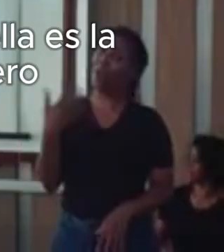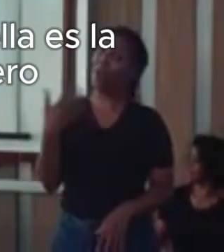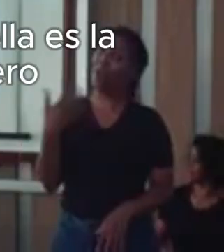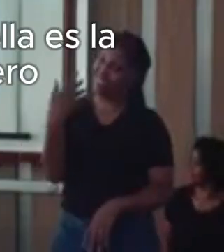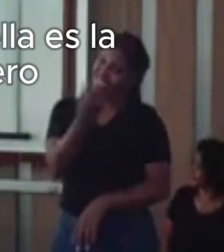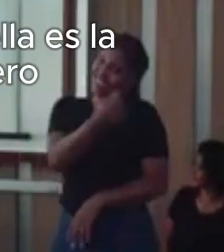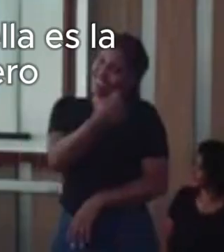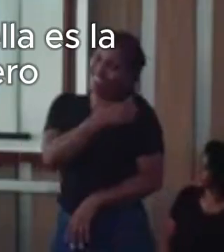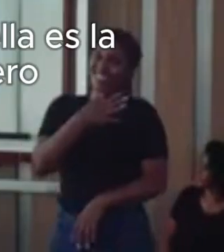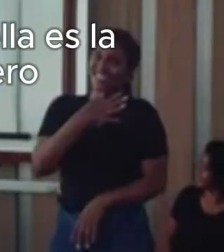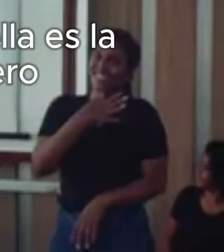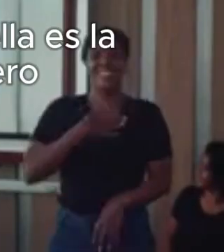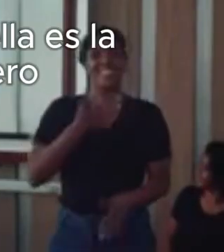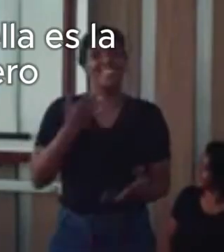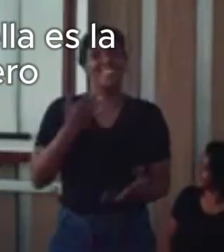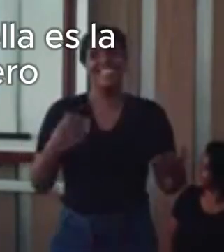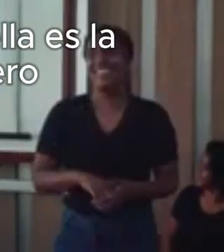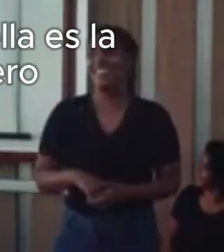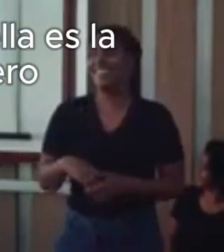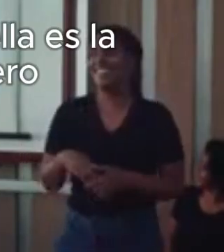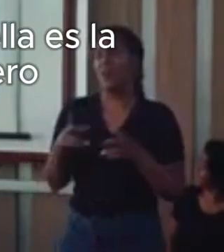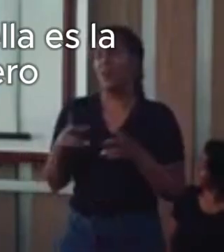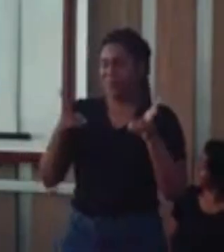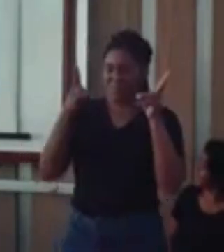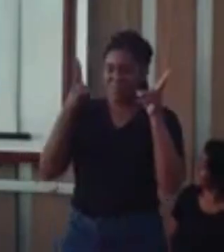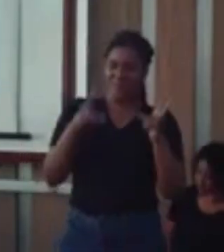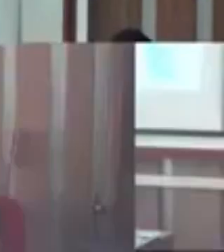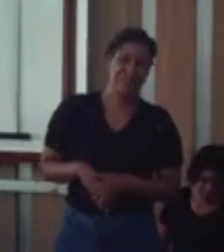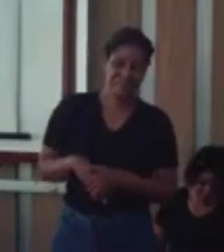aluna. Eu obedecia. Continua.